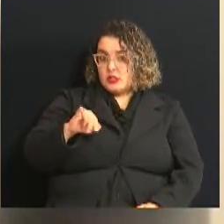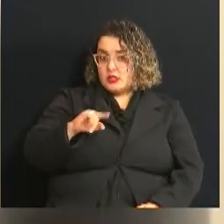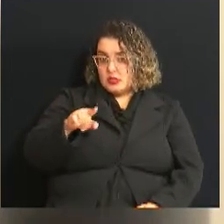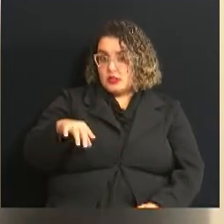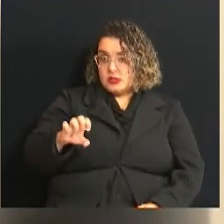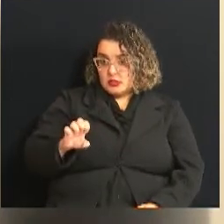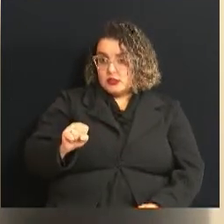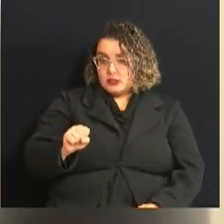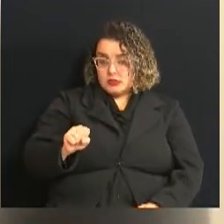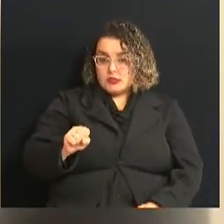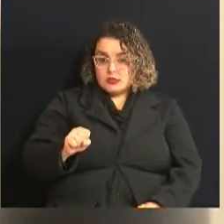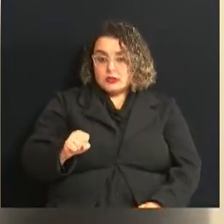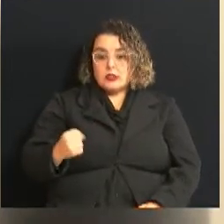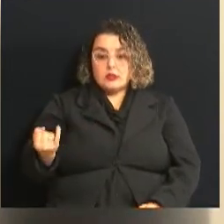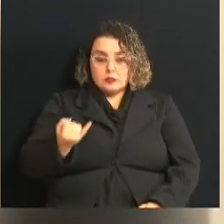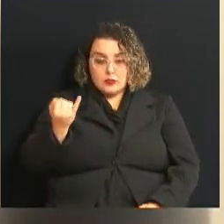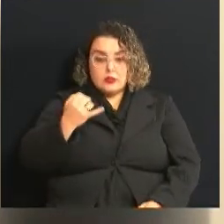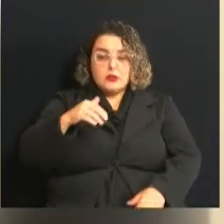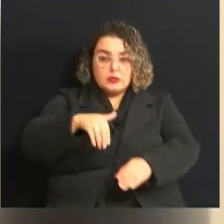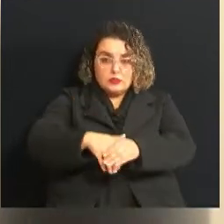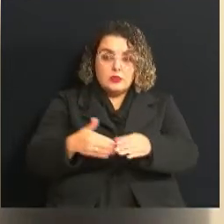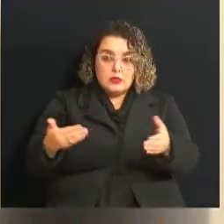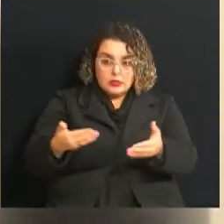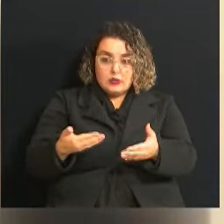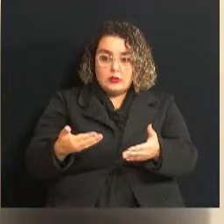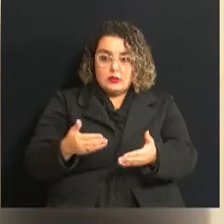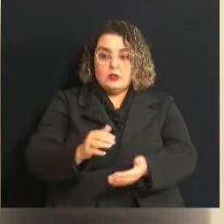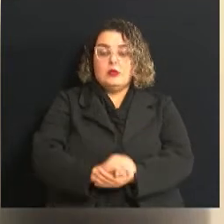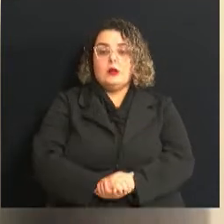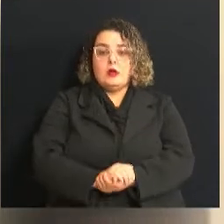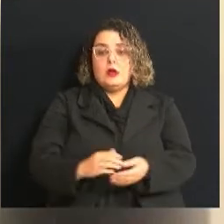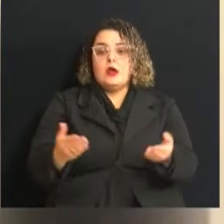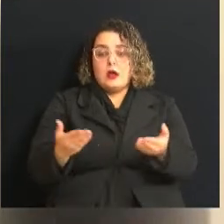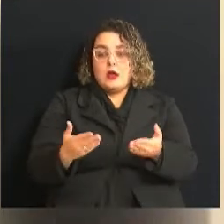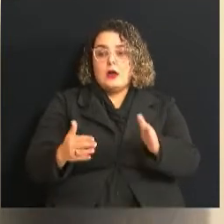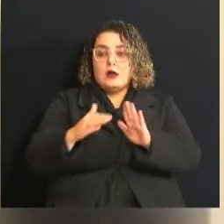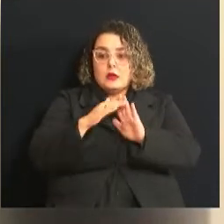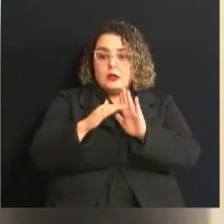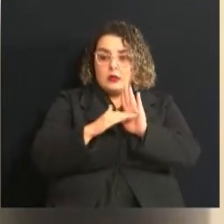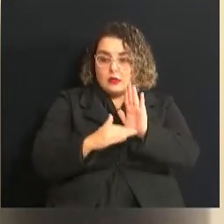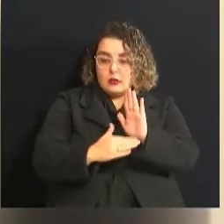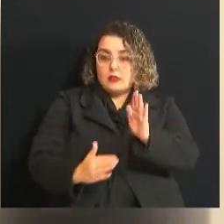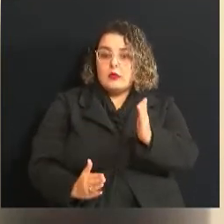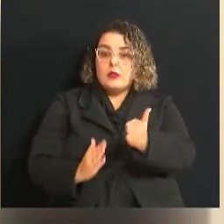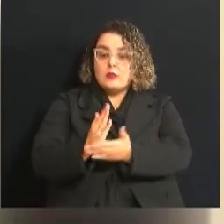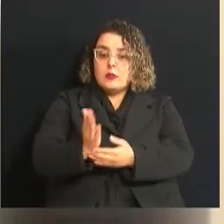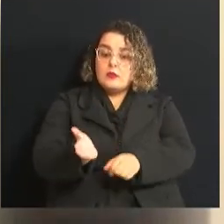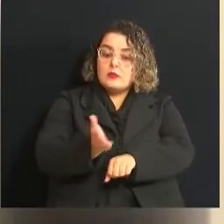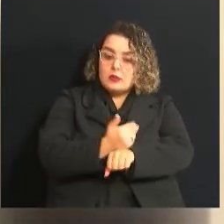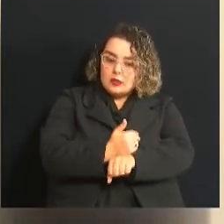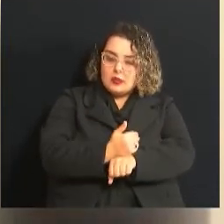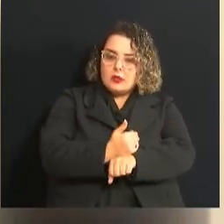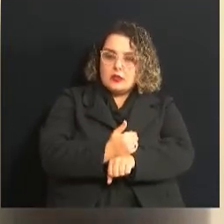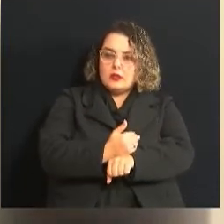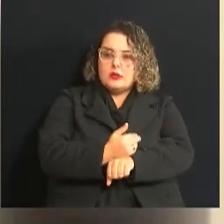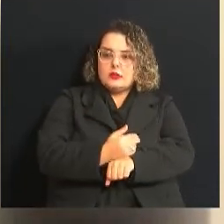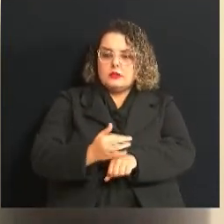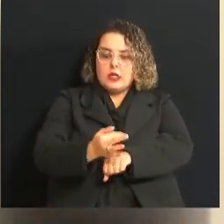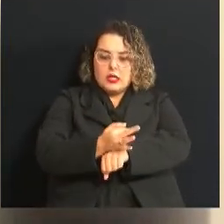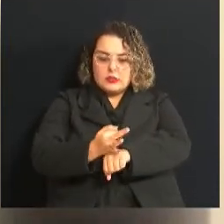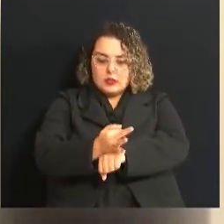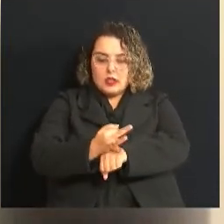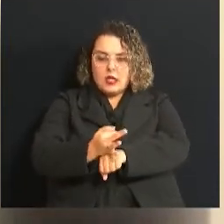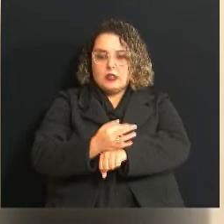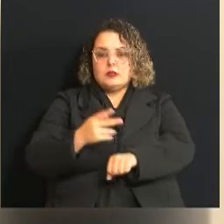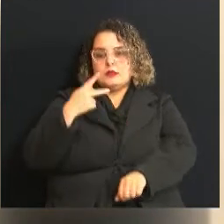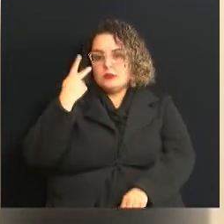nós votarmos hoje, para que ela entre agora na pauta e nós possamos aprová-la antes do recesso parlamentar. Então é um projeto